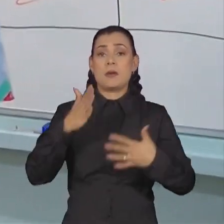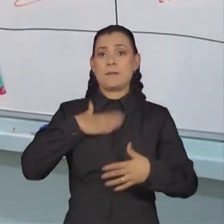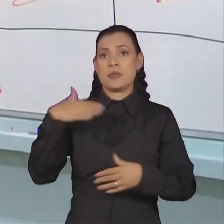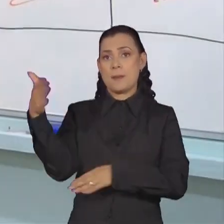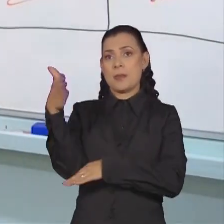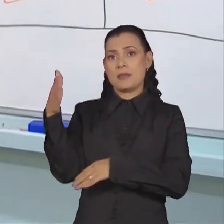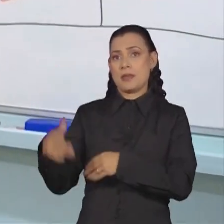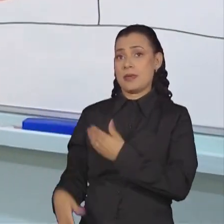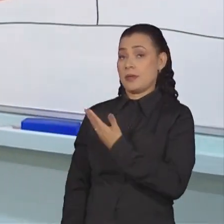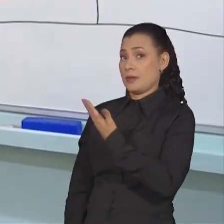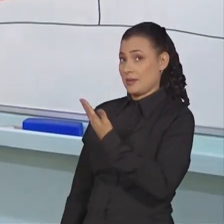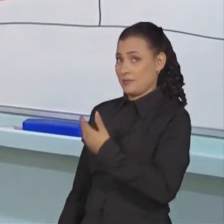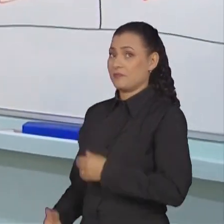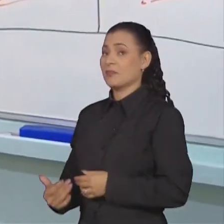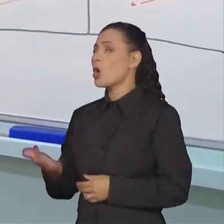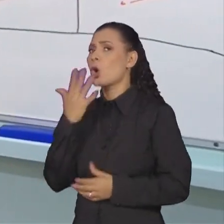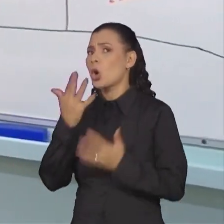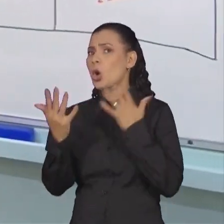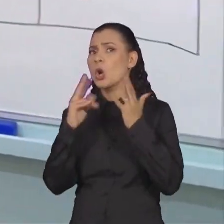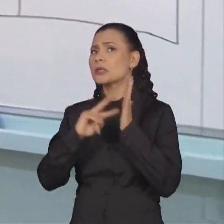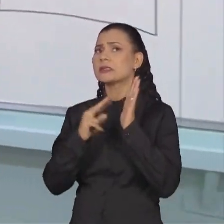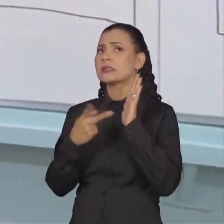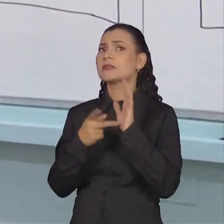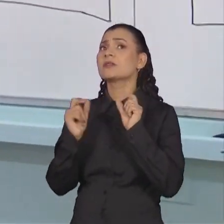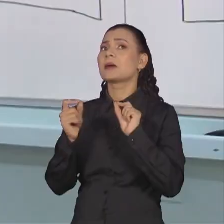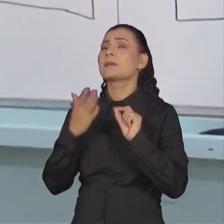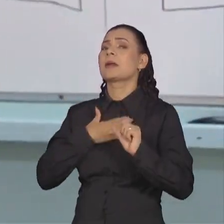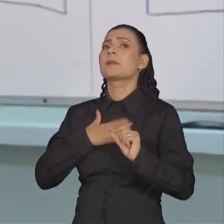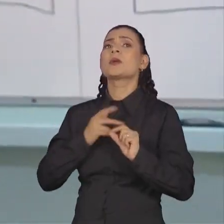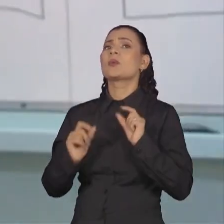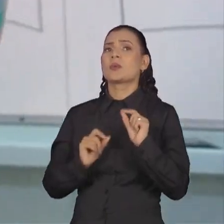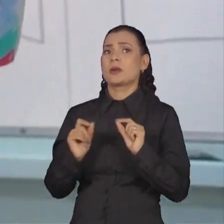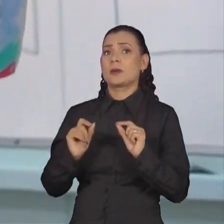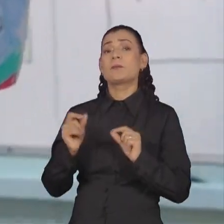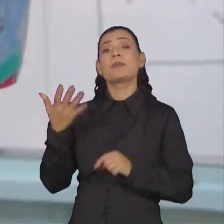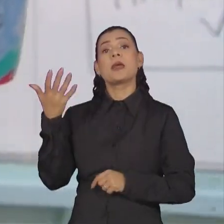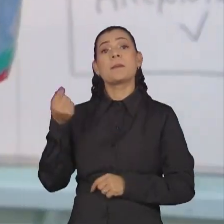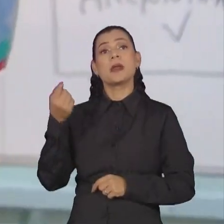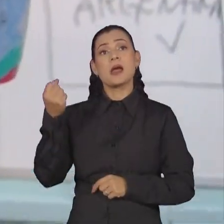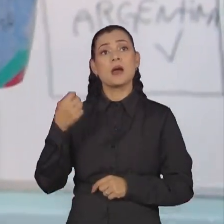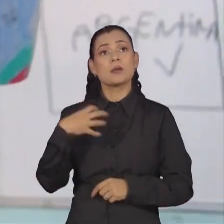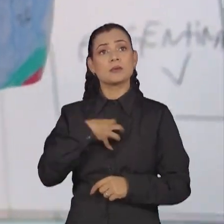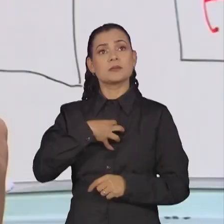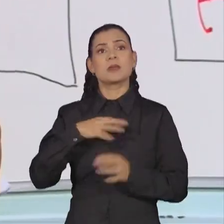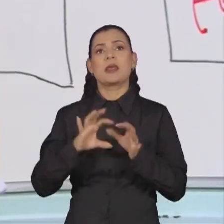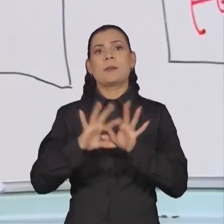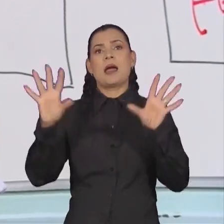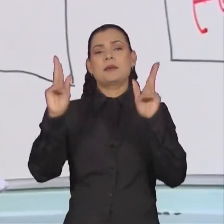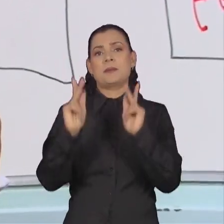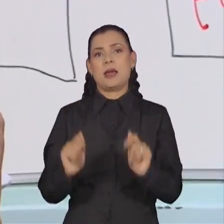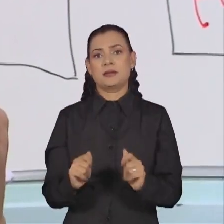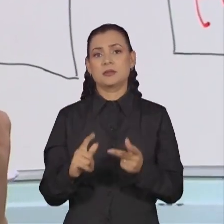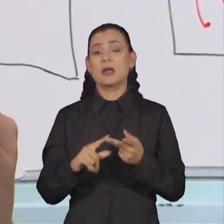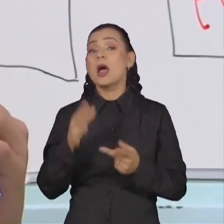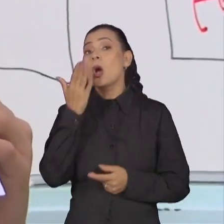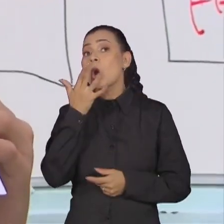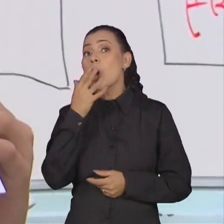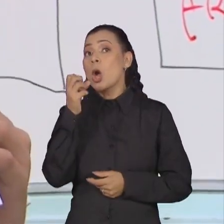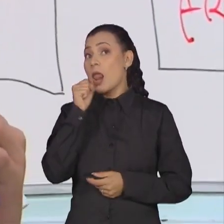bandeira e as cores que significam para mim. Branco, liberdade e paz. A cor